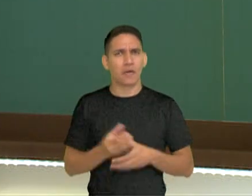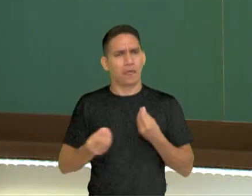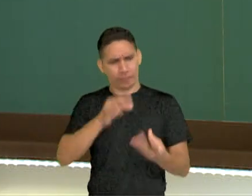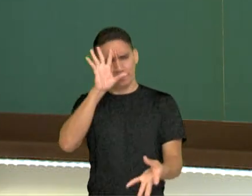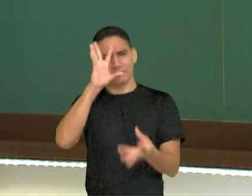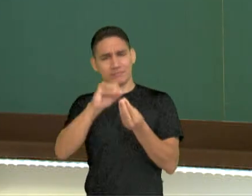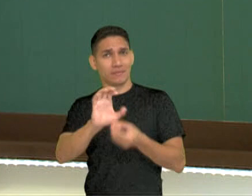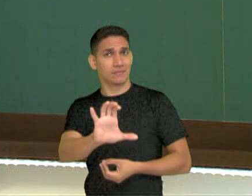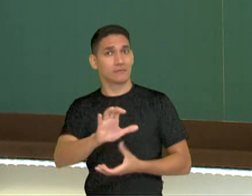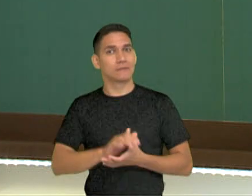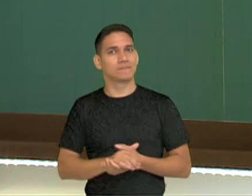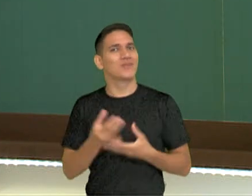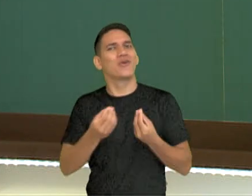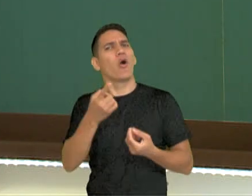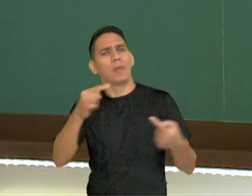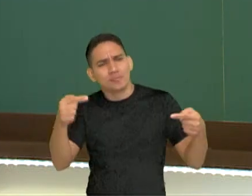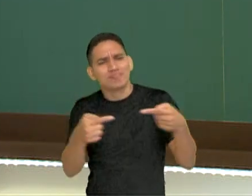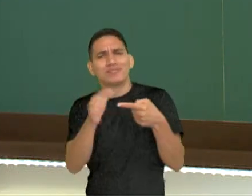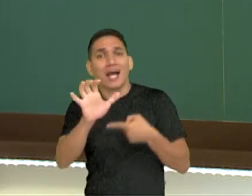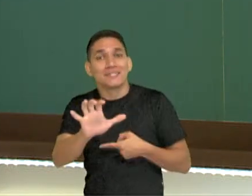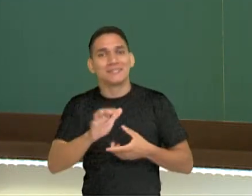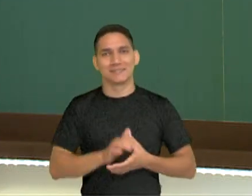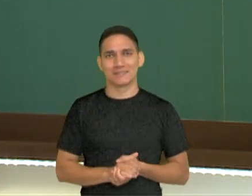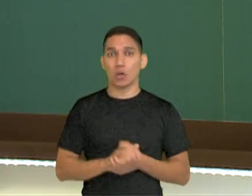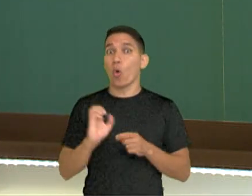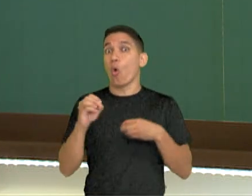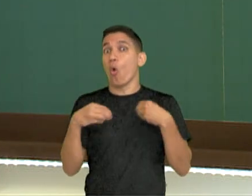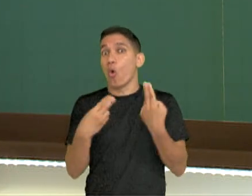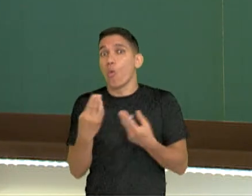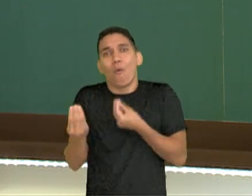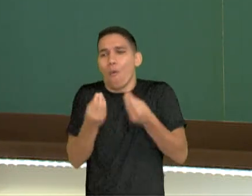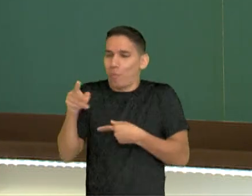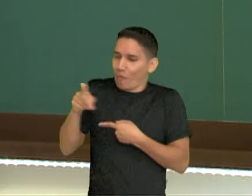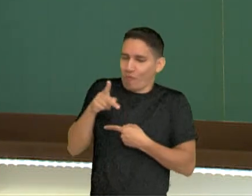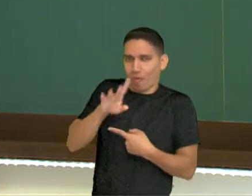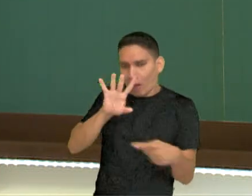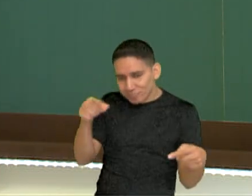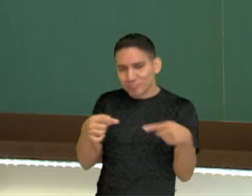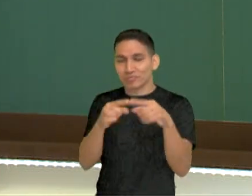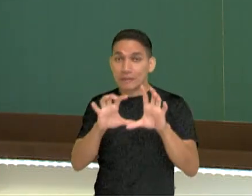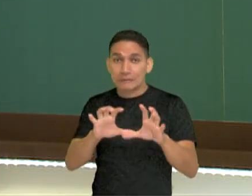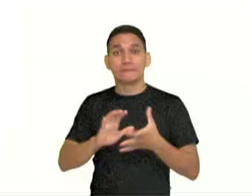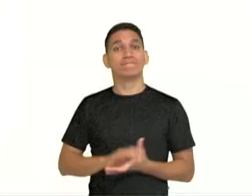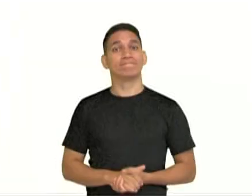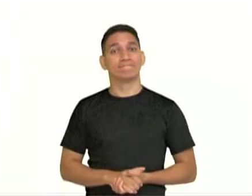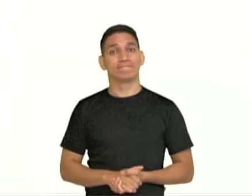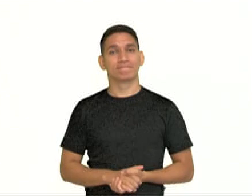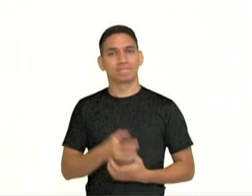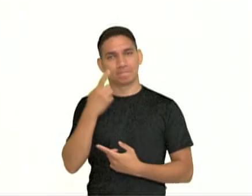essa conclusão? Como que você chegou a essa conclusão? Ou como o professor chegou a essa conclusão? Vejamos lá.